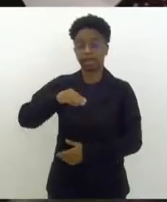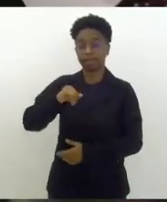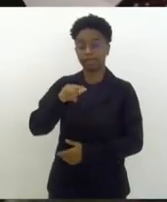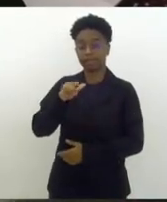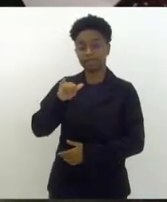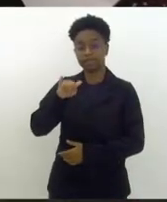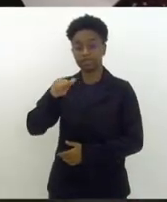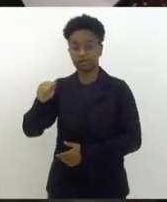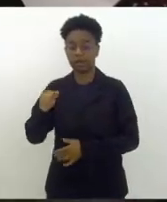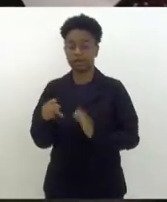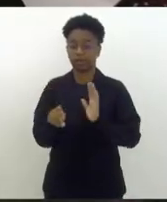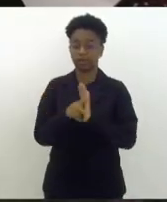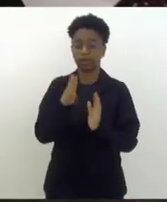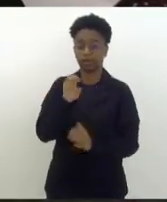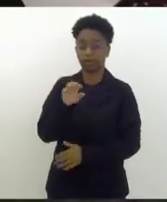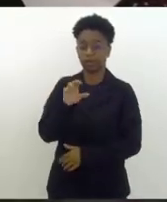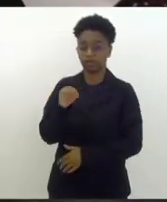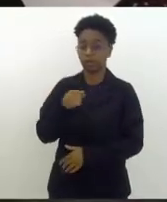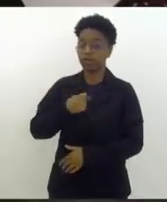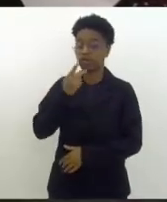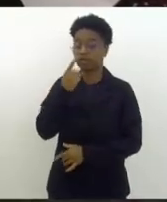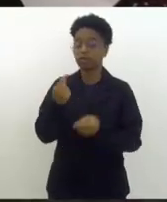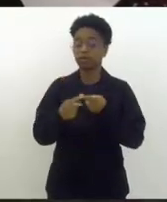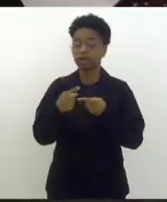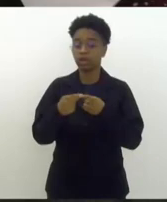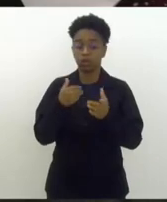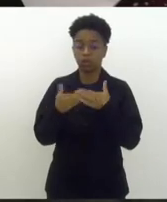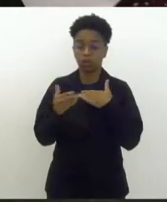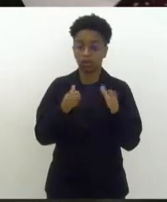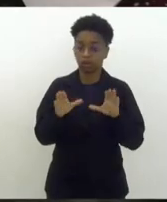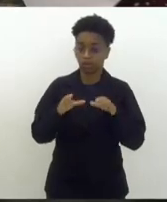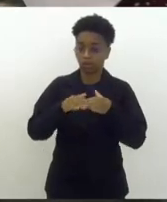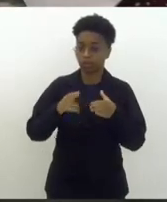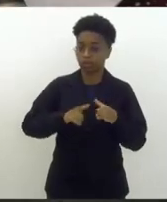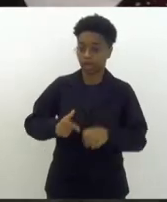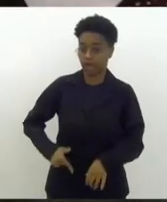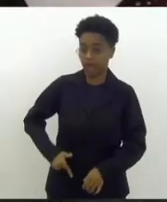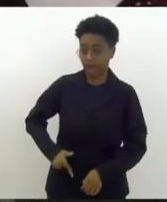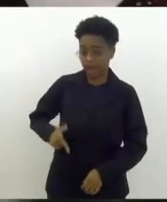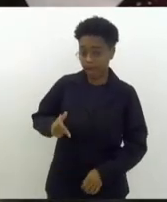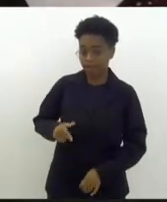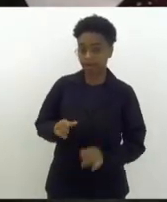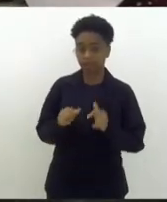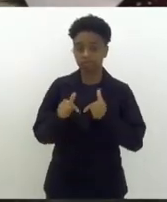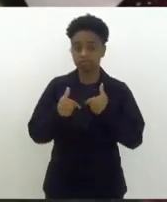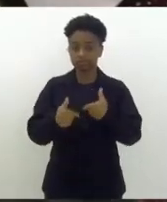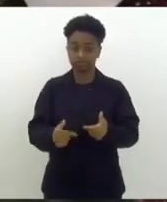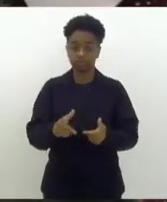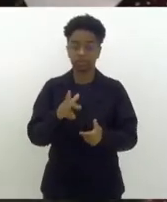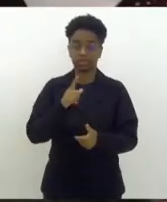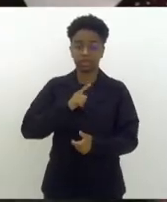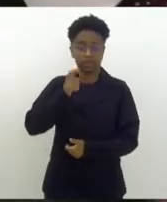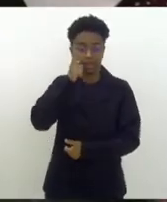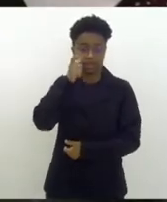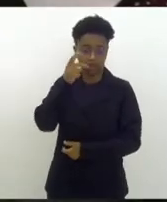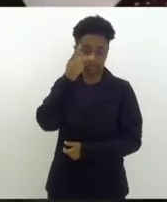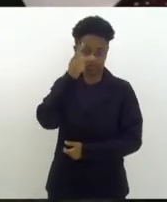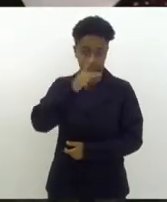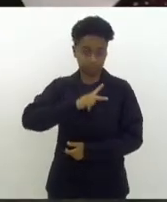carnevalle fala o milícia porque é qualquer grupo armado em prol de interesses particulares